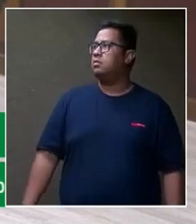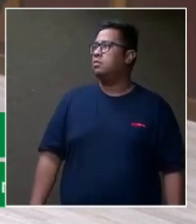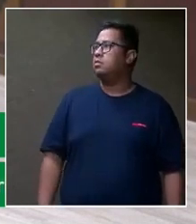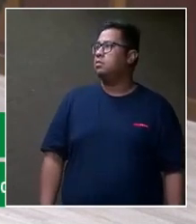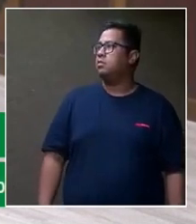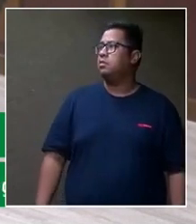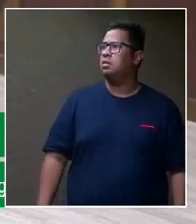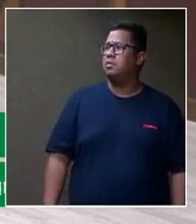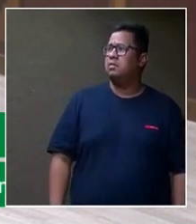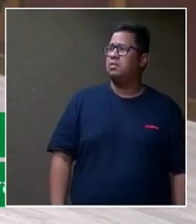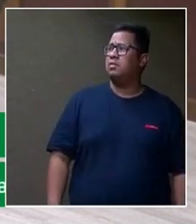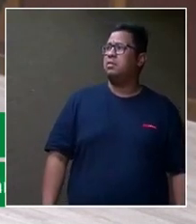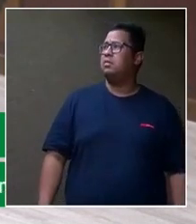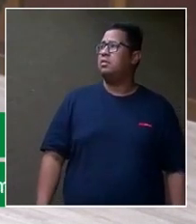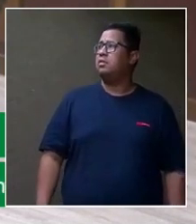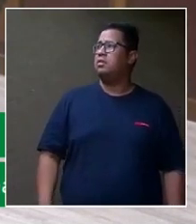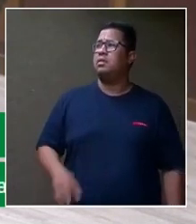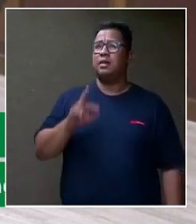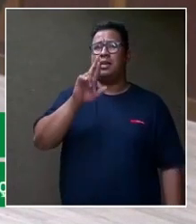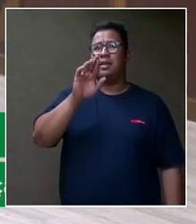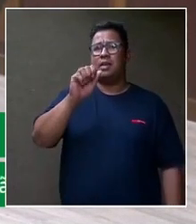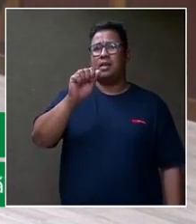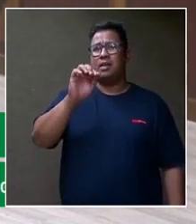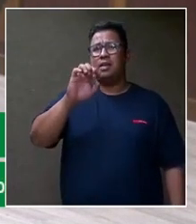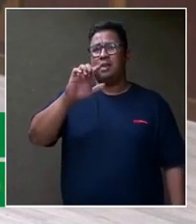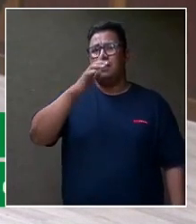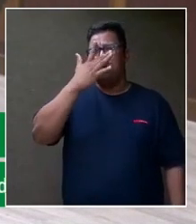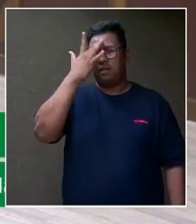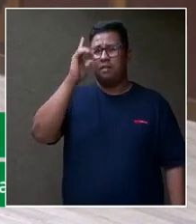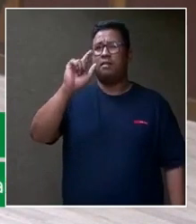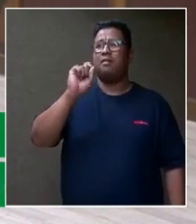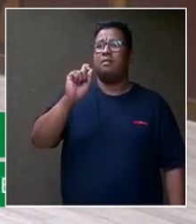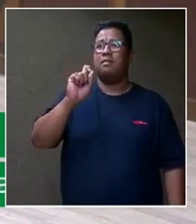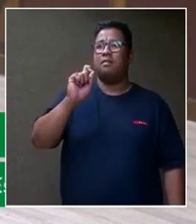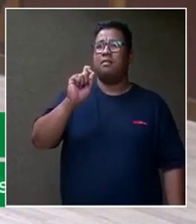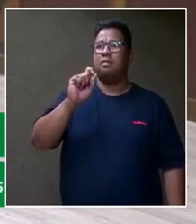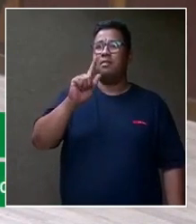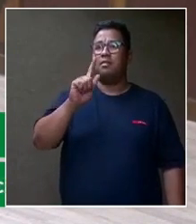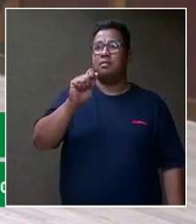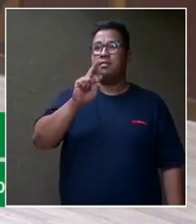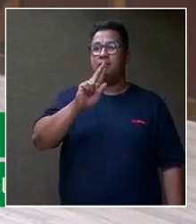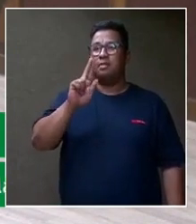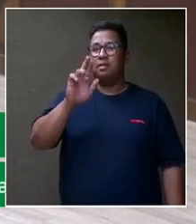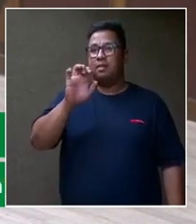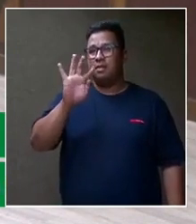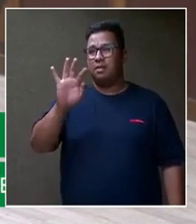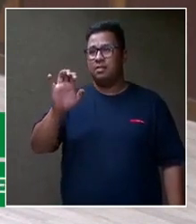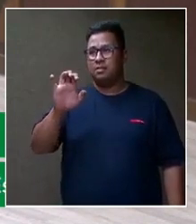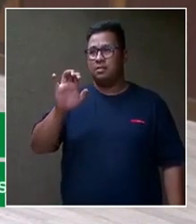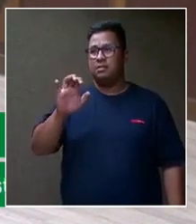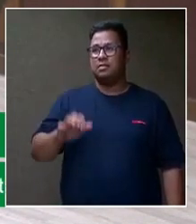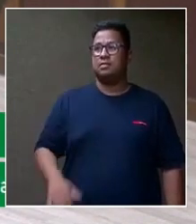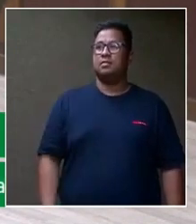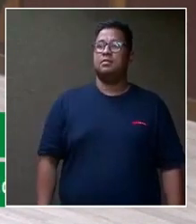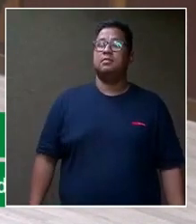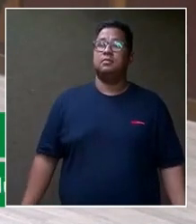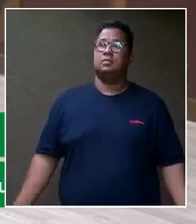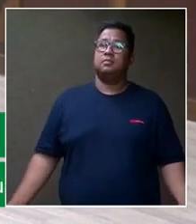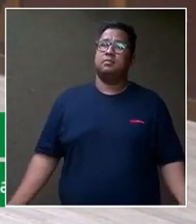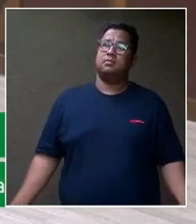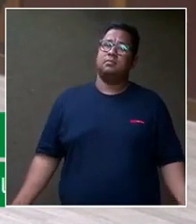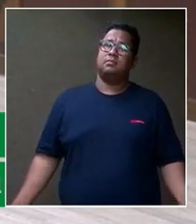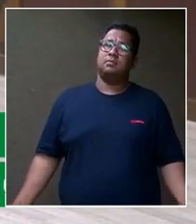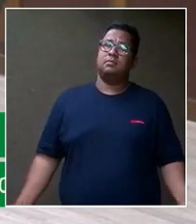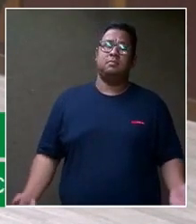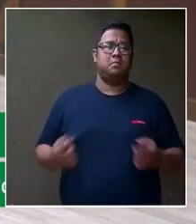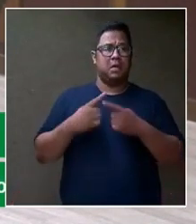essa pergunta. Quem é Rafael? Quem é Garrete? Excelência, ela juntou essas prints de conversa tão tá. altos. É,